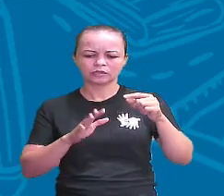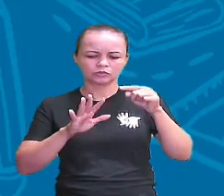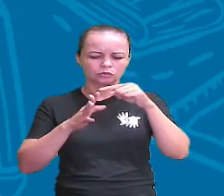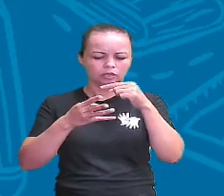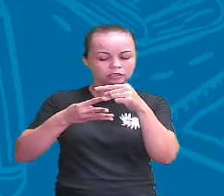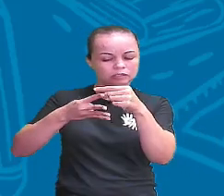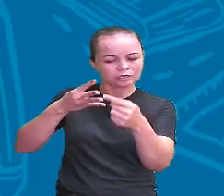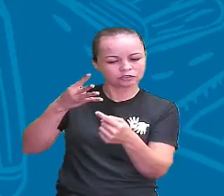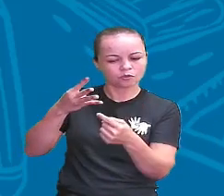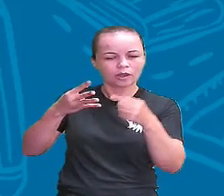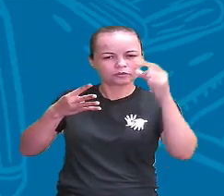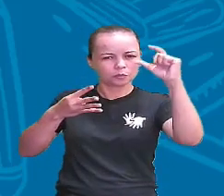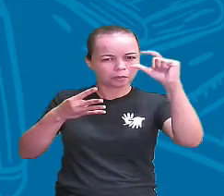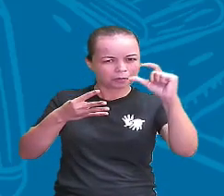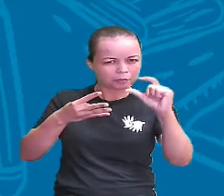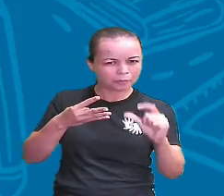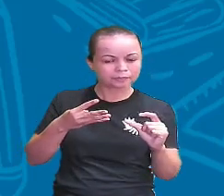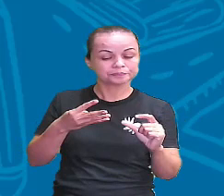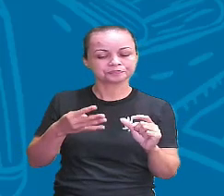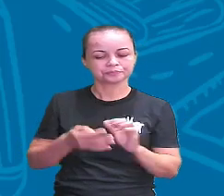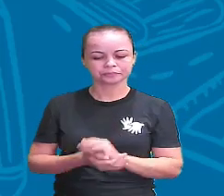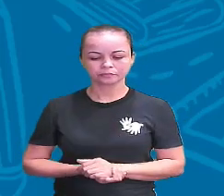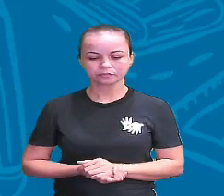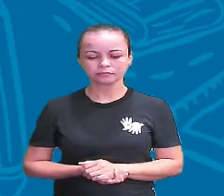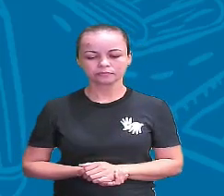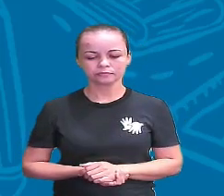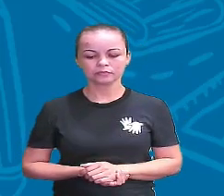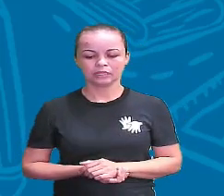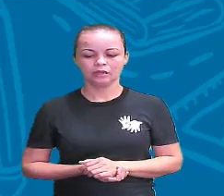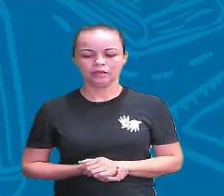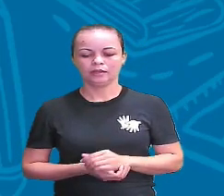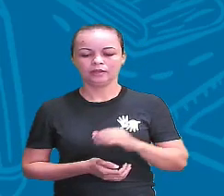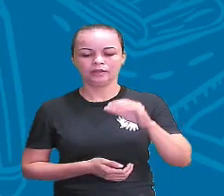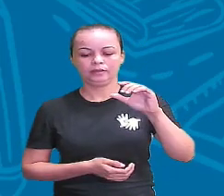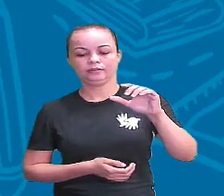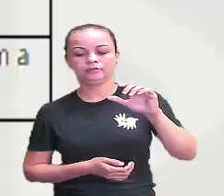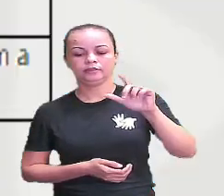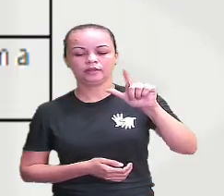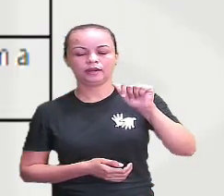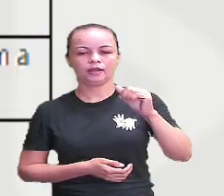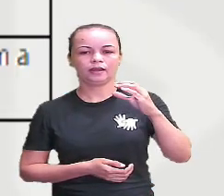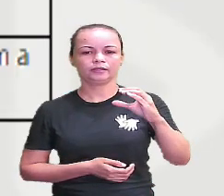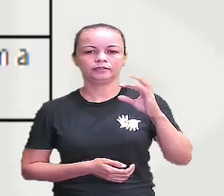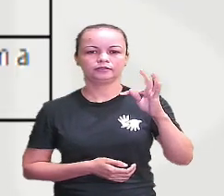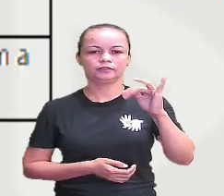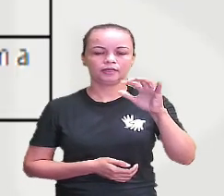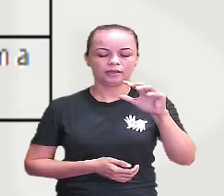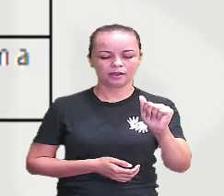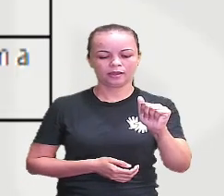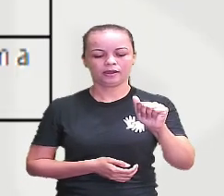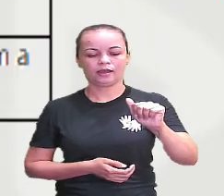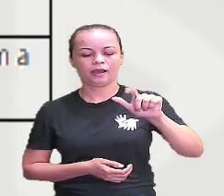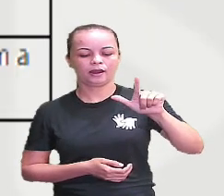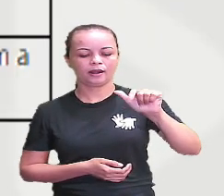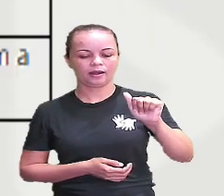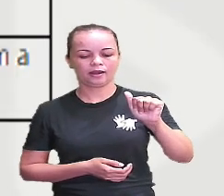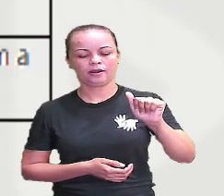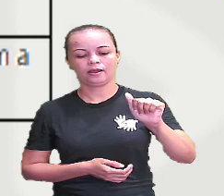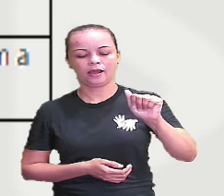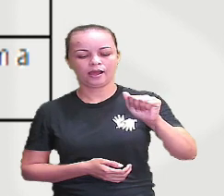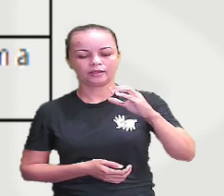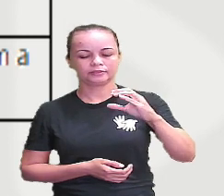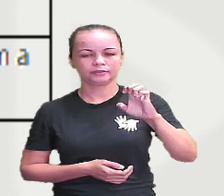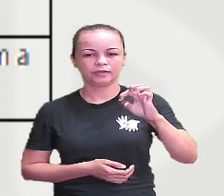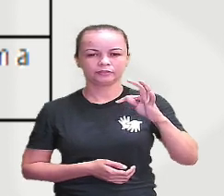processo butírica. Mas é interessante, gente, qual seria esse tipo de fermentação? Como é que ele se processaria? É bem simples. É